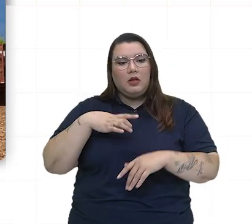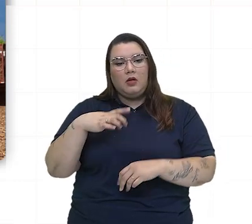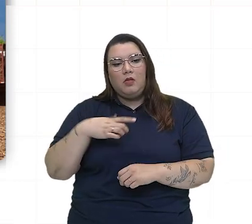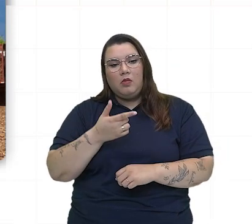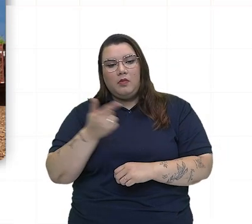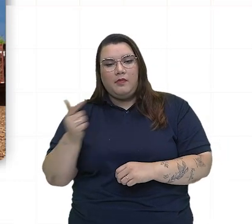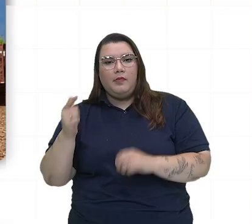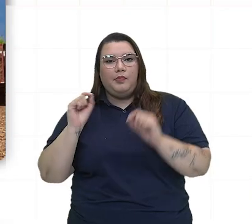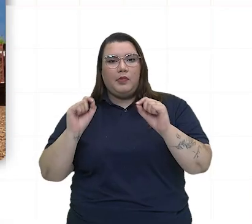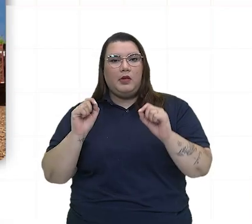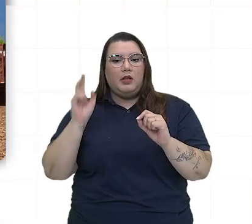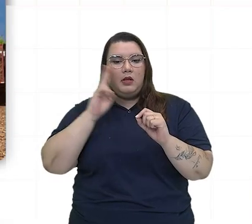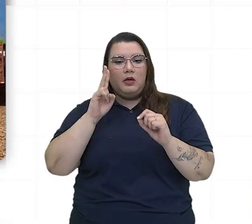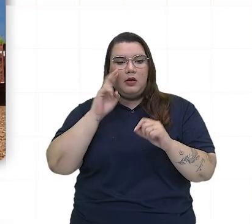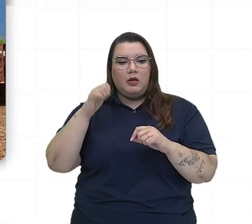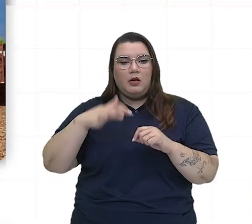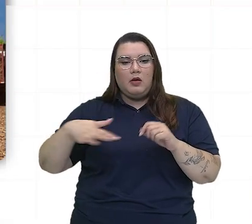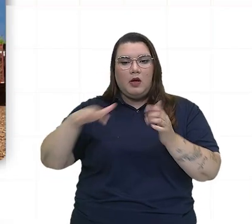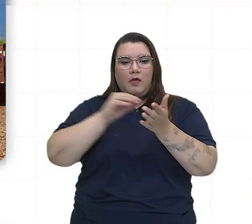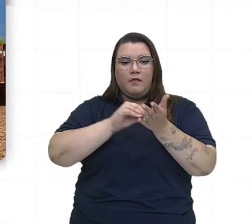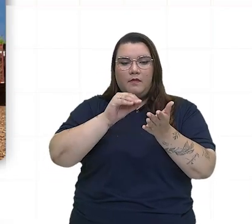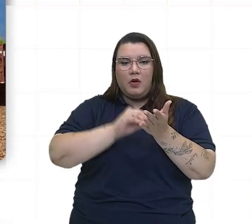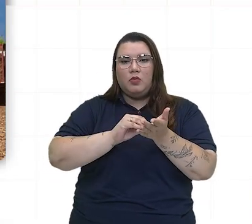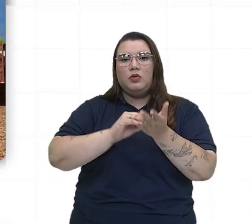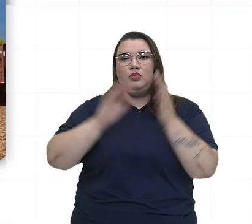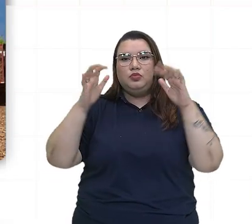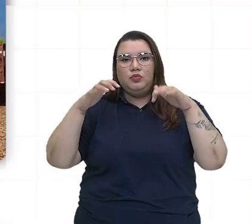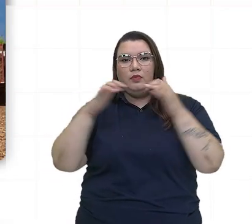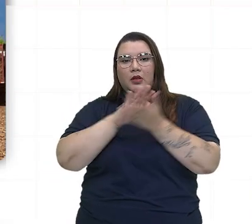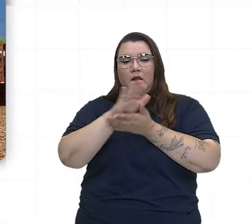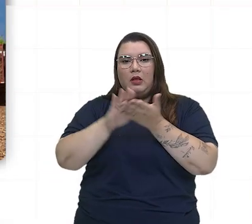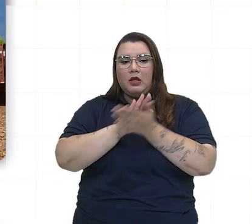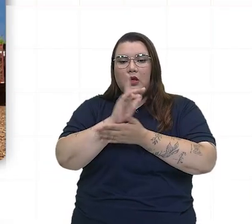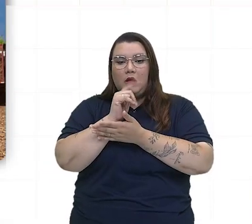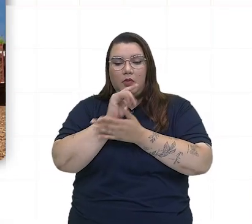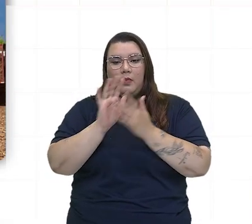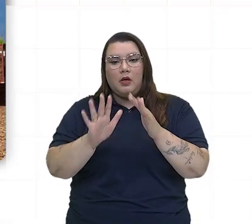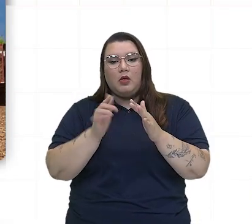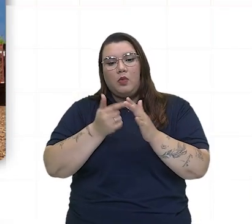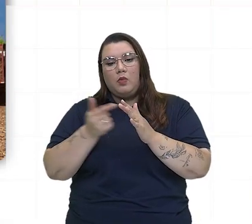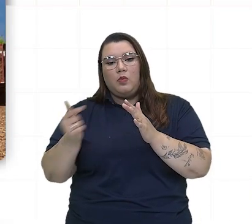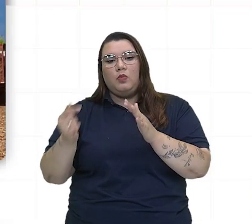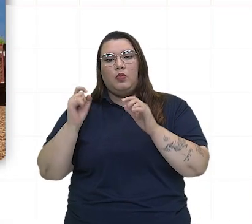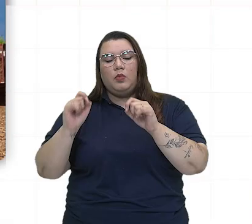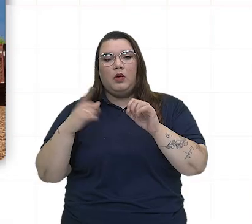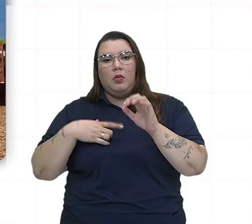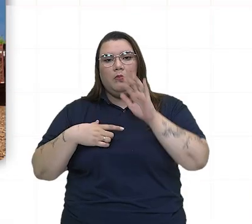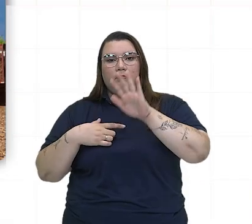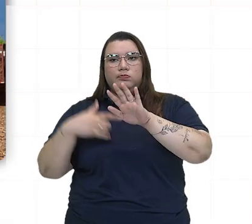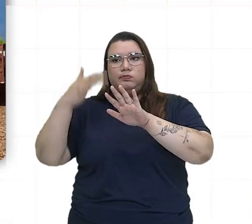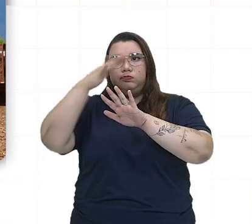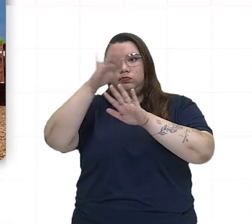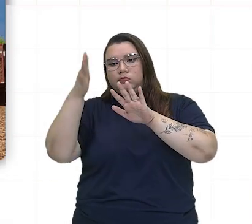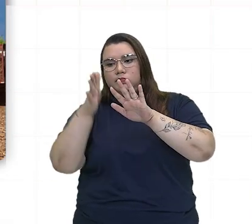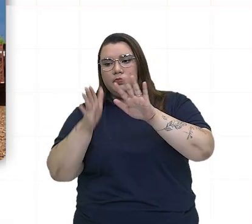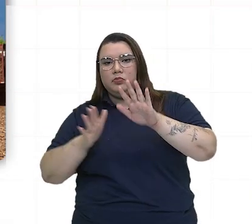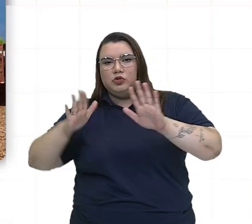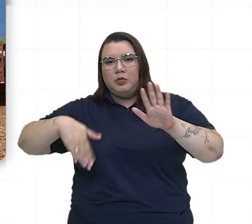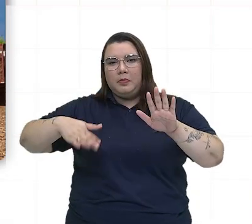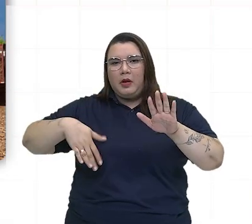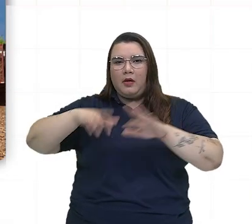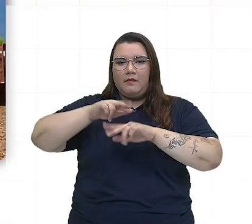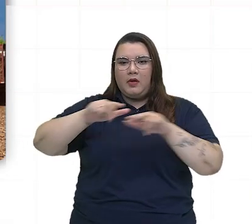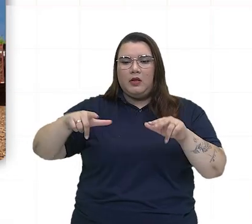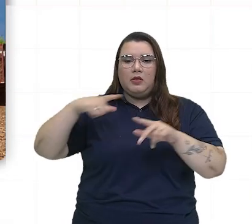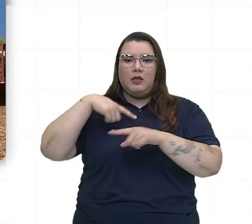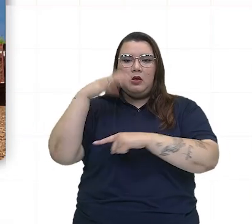nós temos essa escassez de água, mas na parte mais ao litoral do Nordeste, nós vamos ter ali um clima